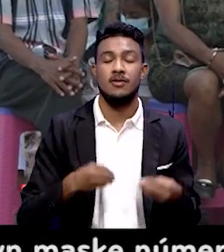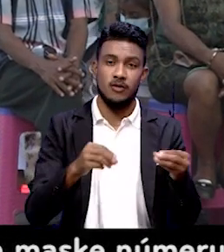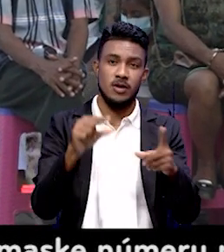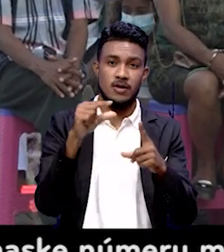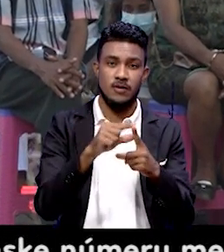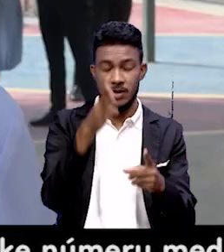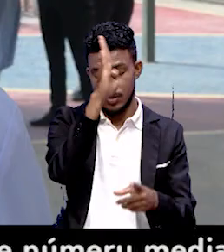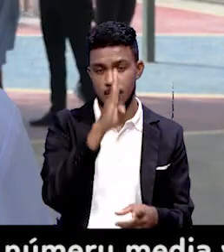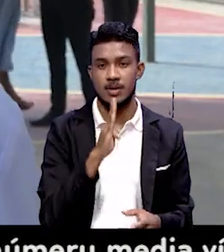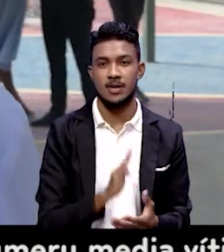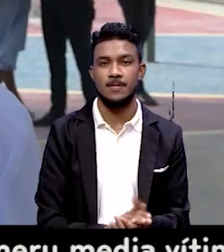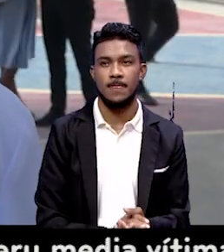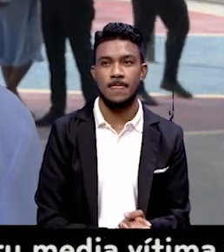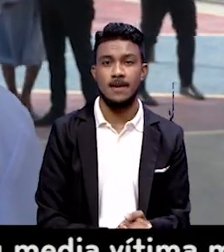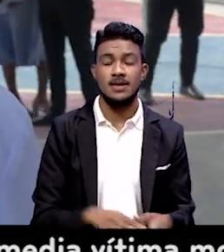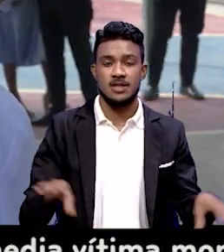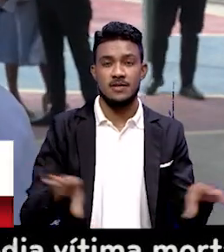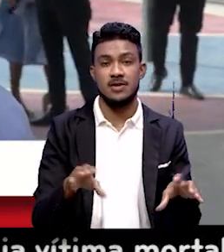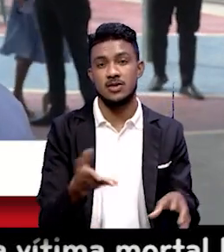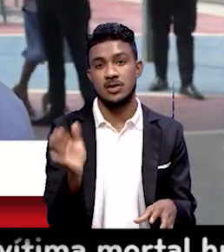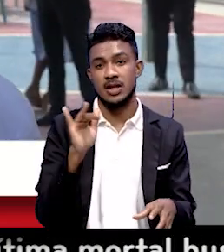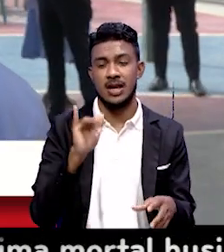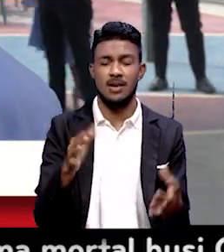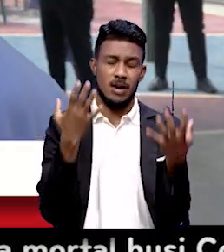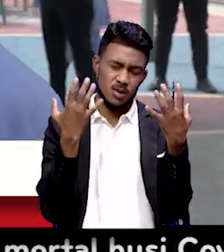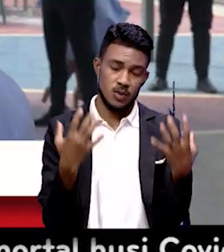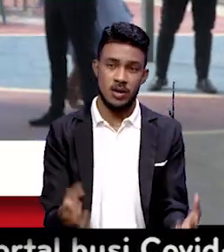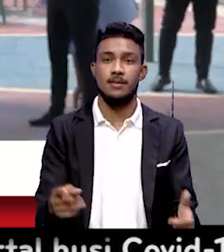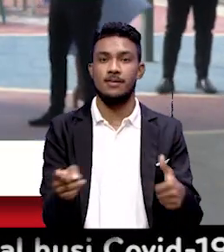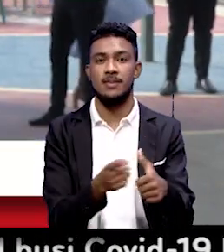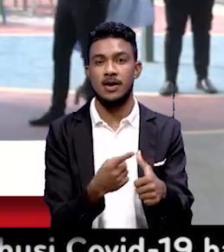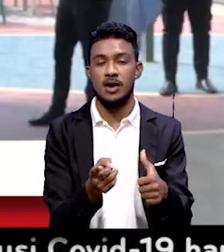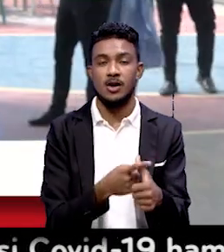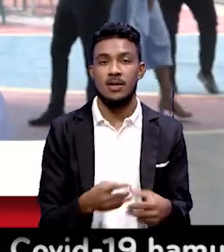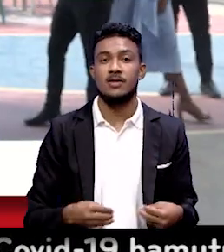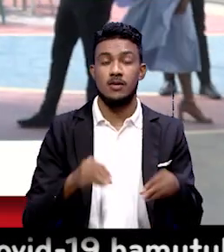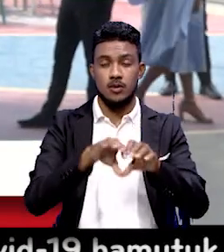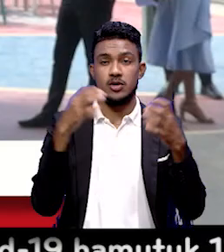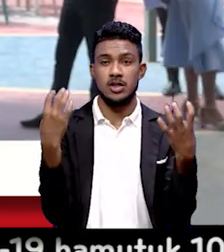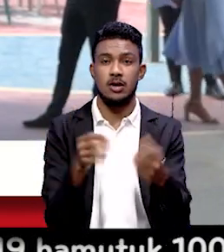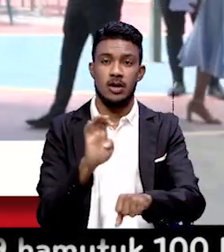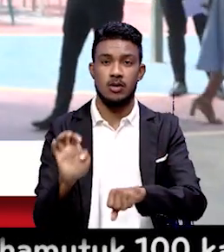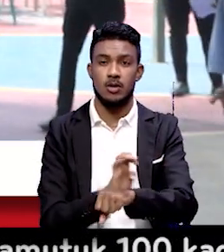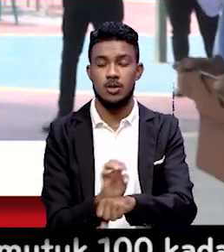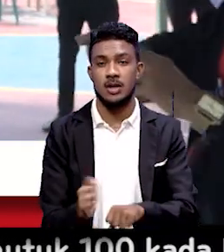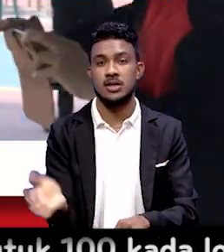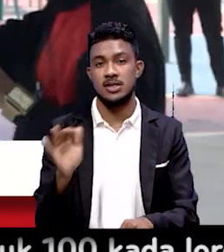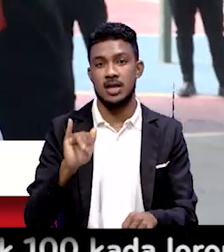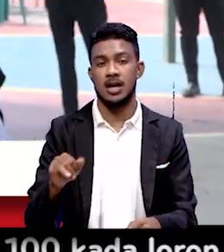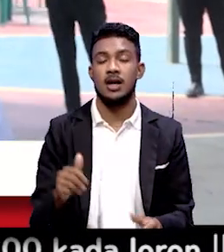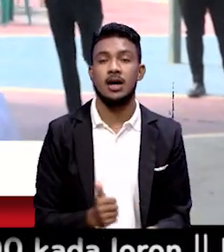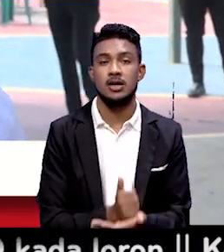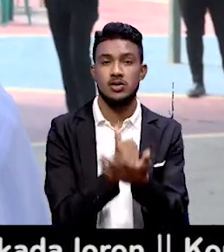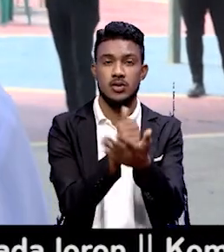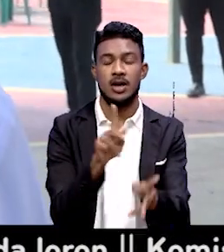sira. Papel serenian maka todan. Primeiro né, maka conselho econômico, se tem que ajuda Sranicira